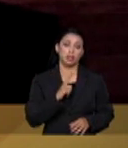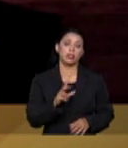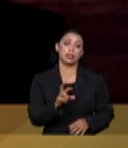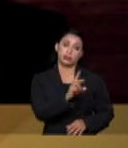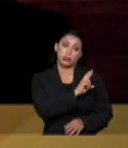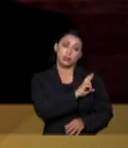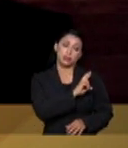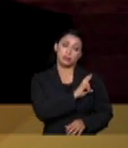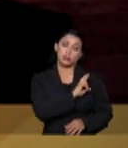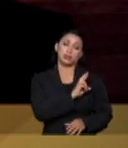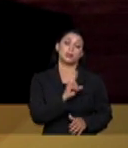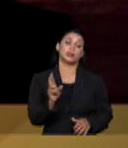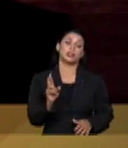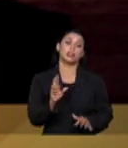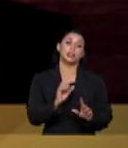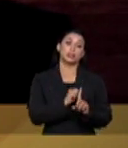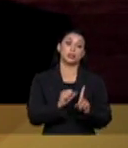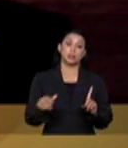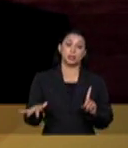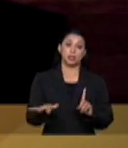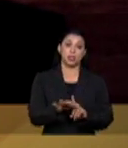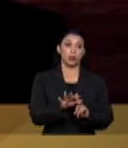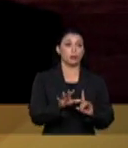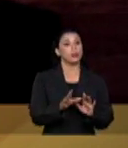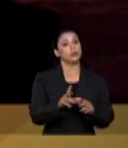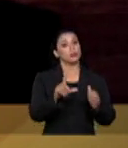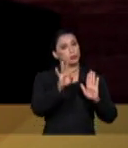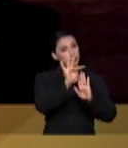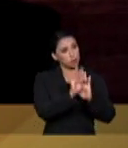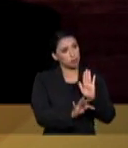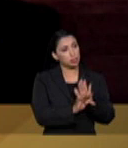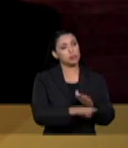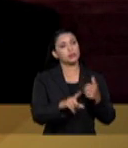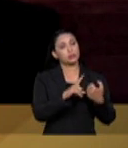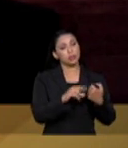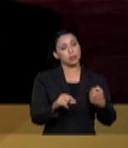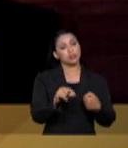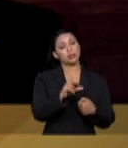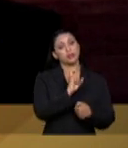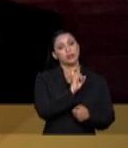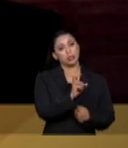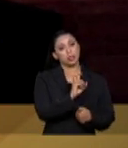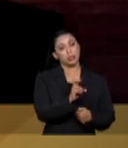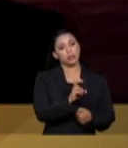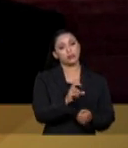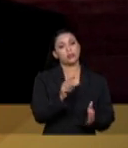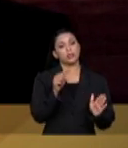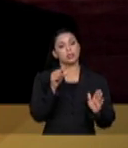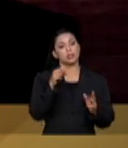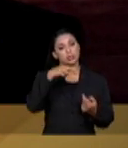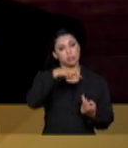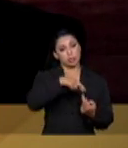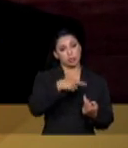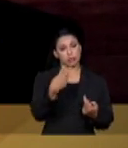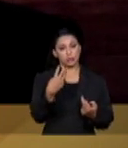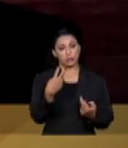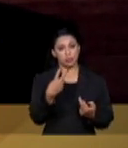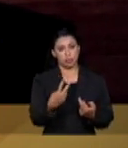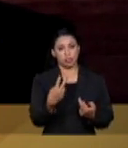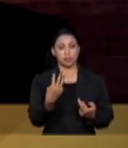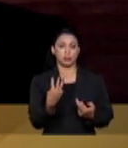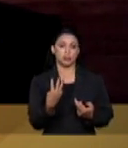função social consoante e-mail do Artigo 5º inciso 3º da